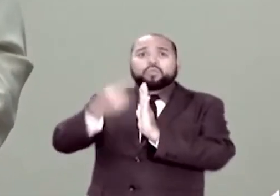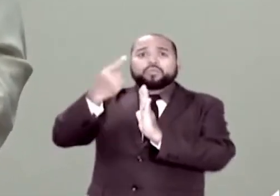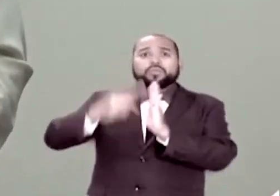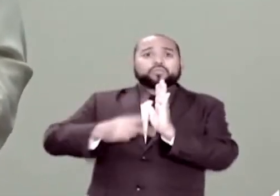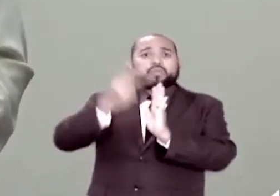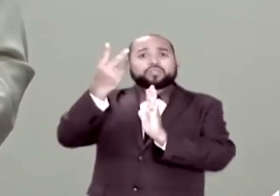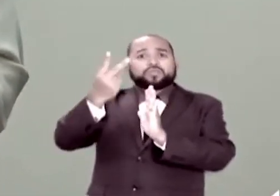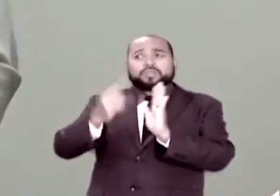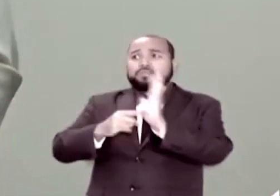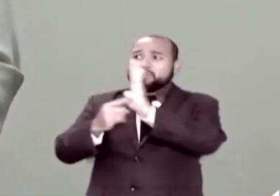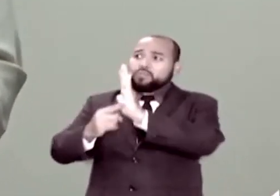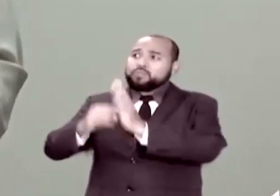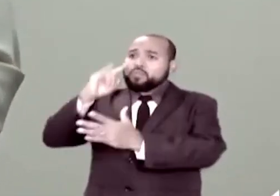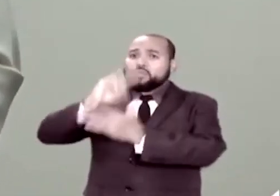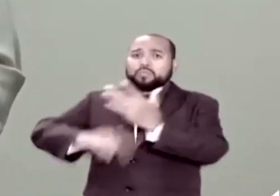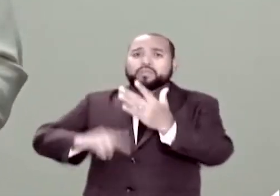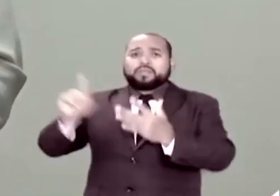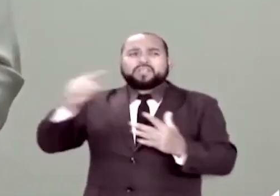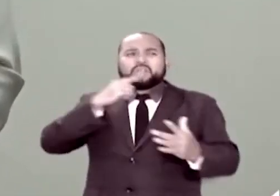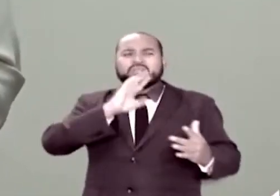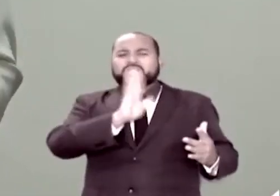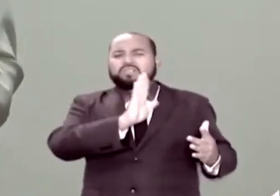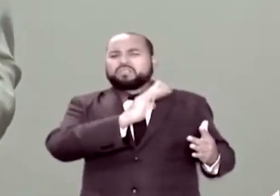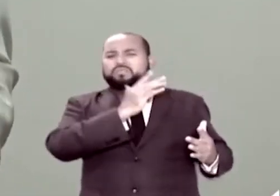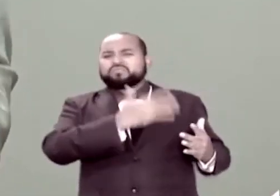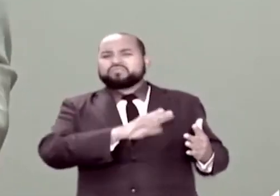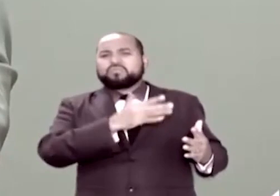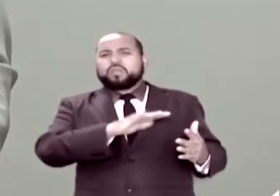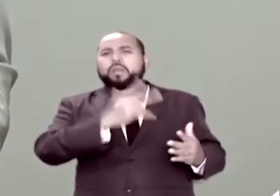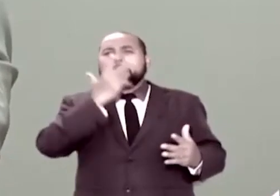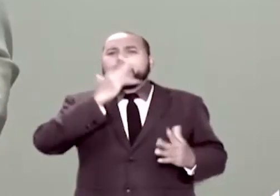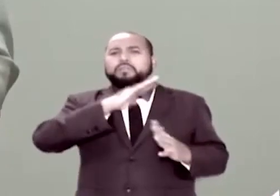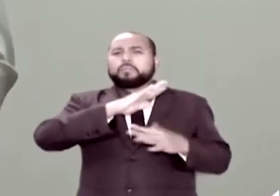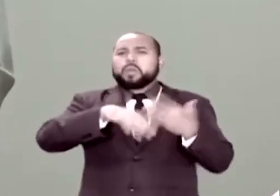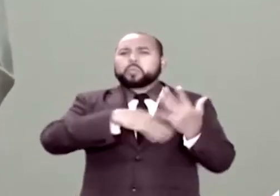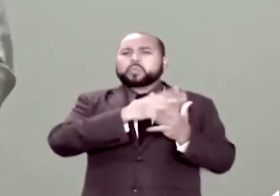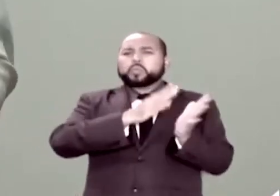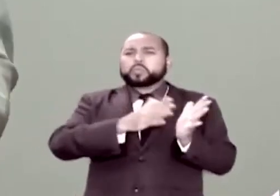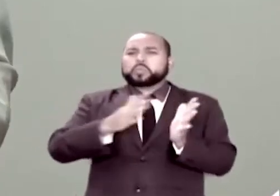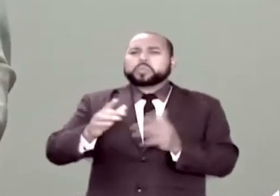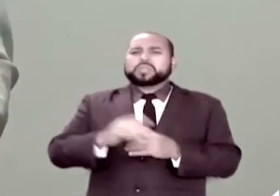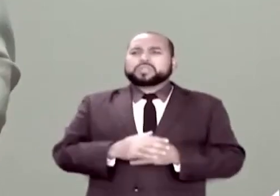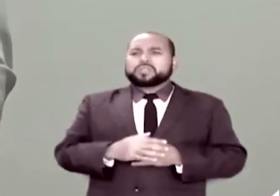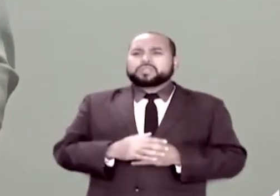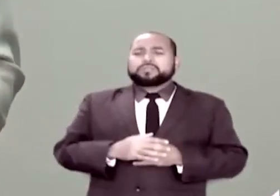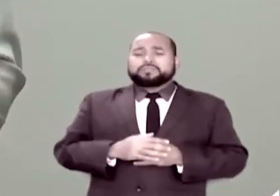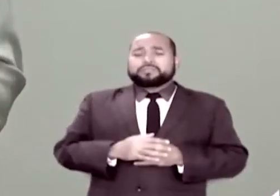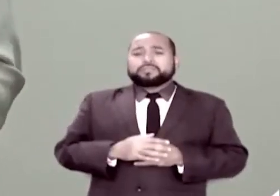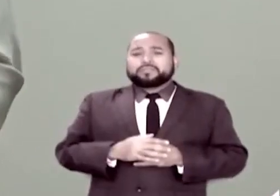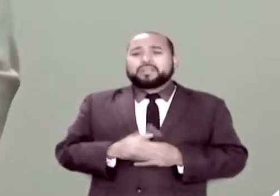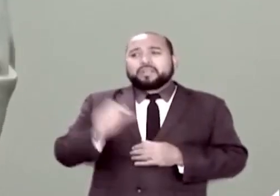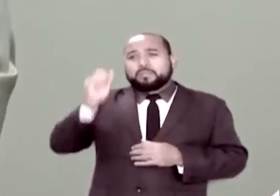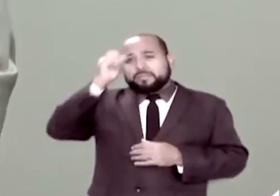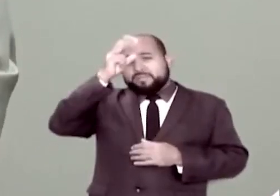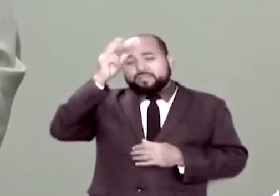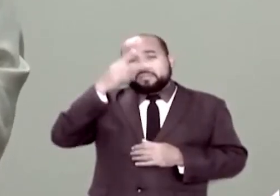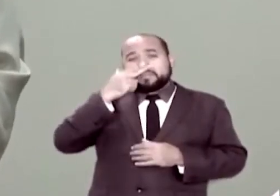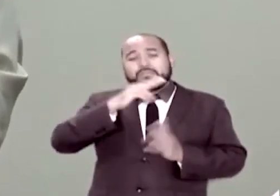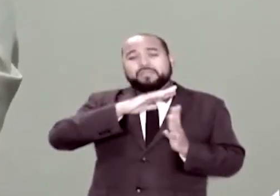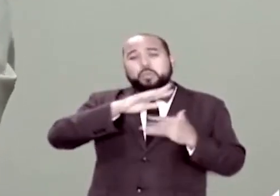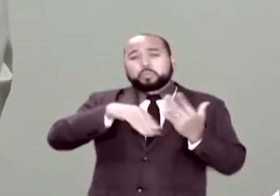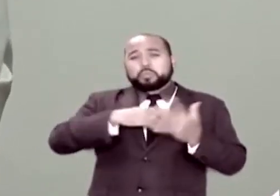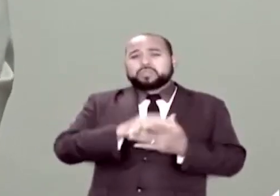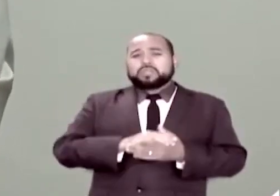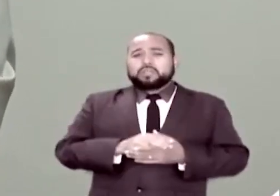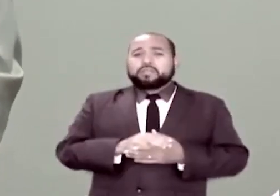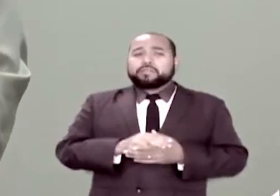eh constantes grotescos que mostram uma desorganização de todo esse trâmite e a gente fica muito preocupada porque é um